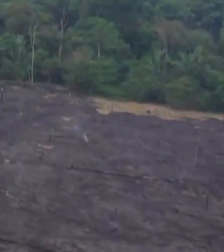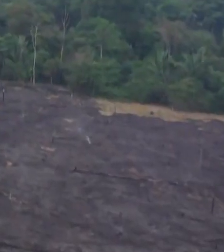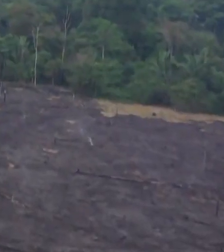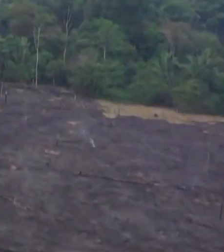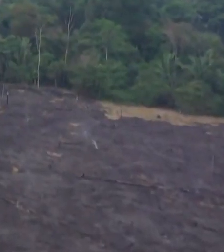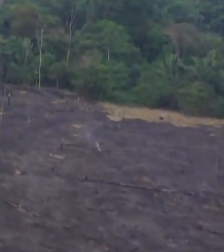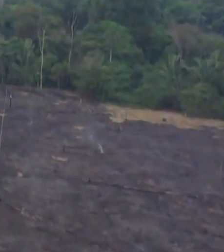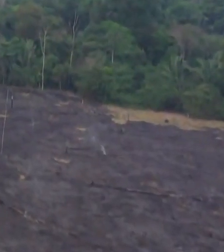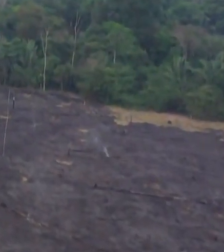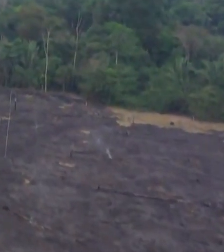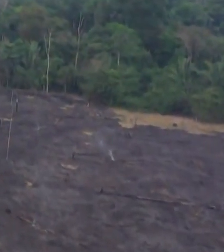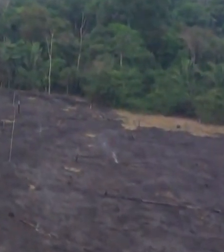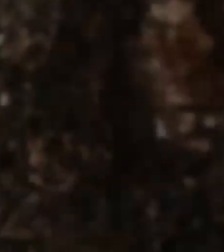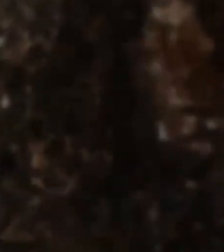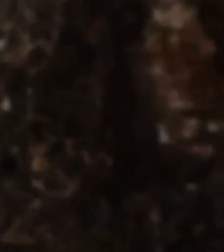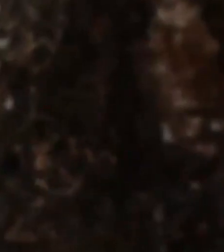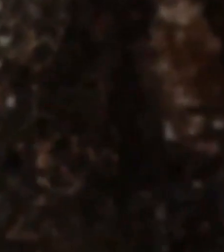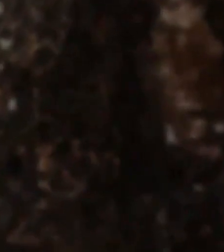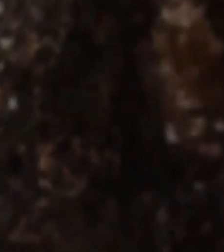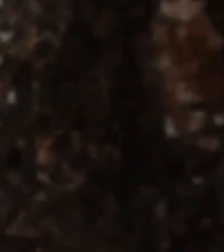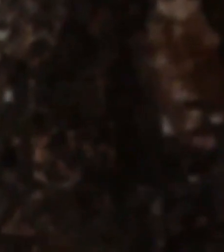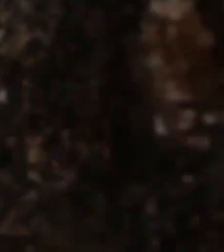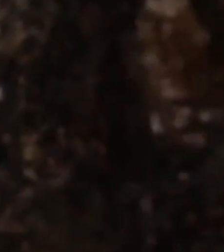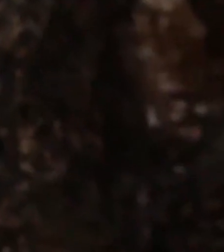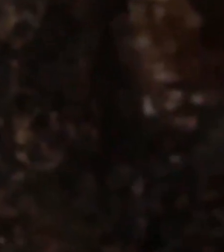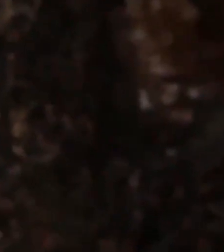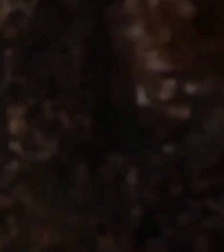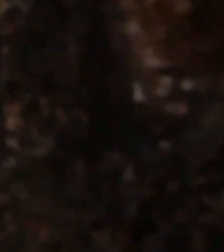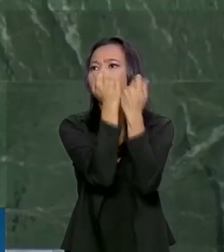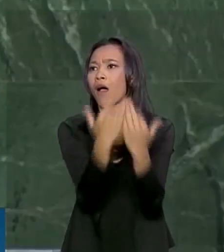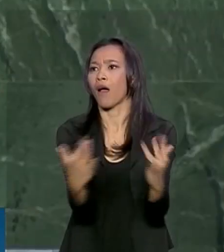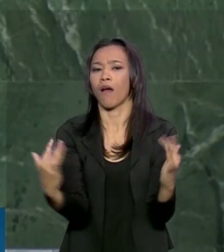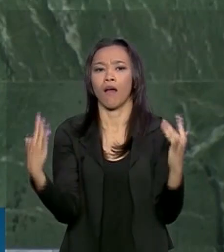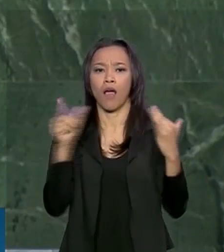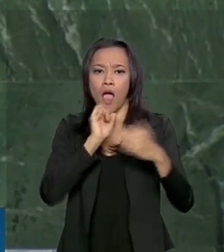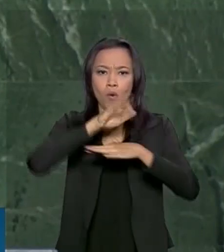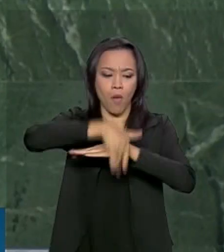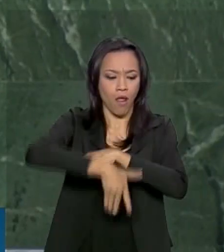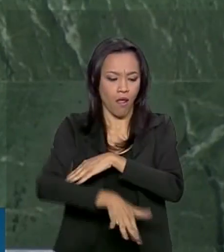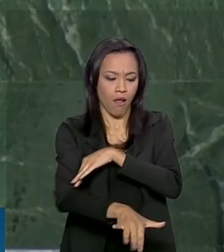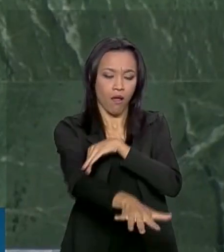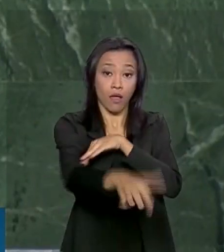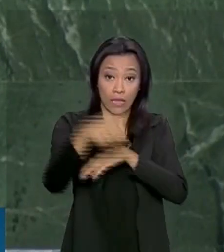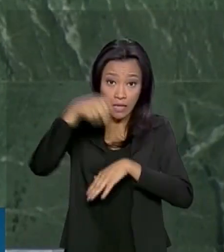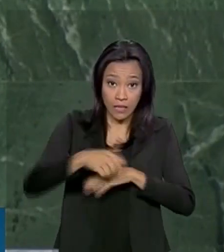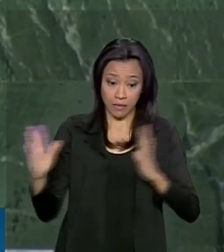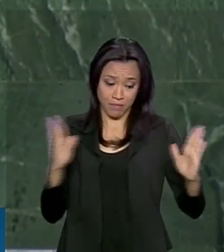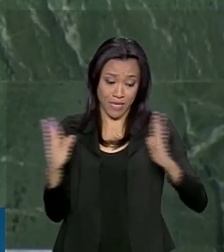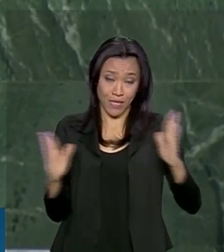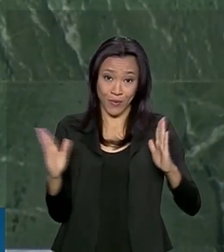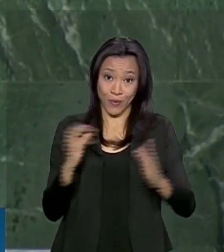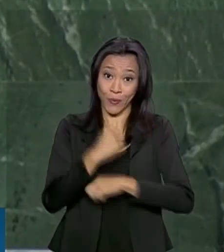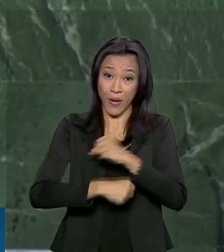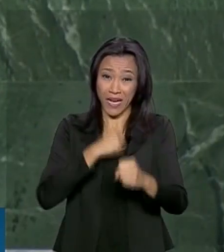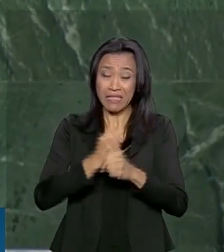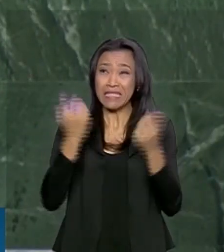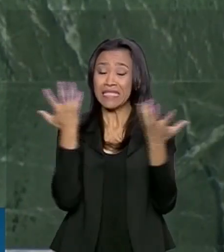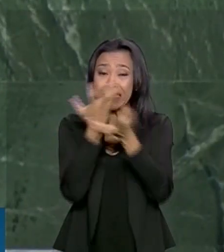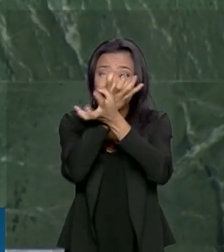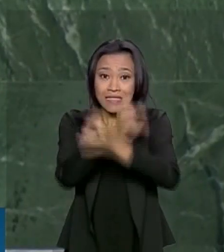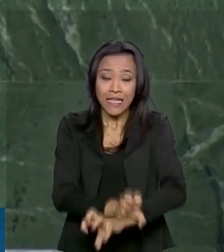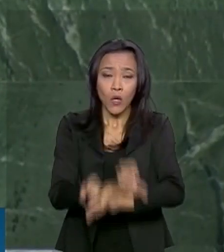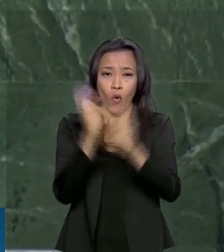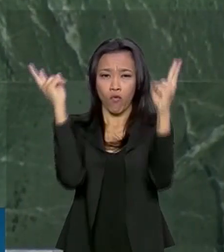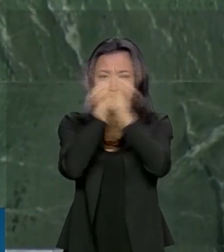foram inúmeras as impropriedades desferidas por Jair Bolsonaro. Nessa época do ano, o clima seco e os